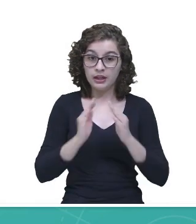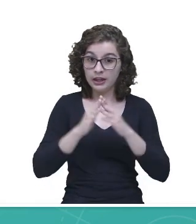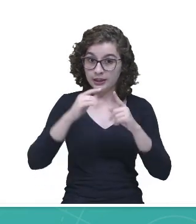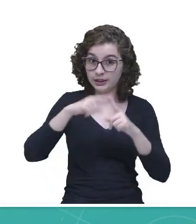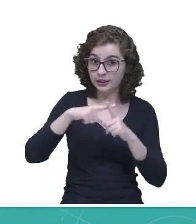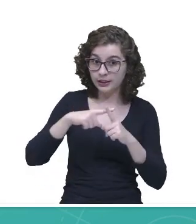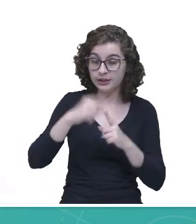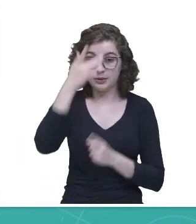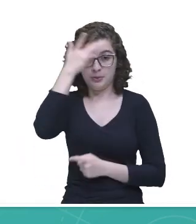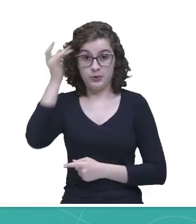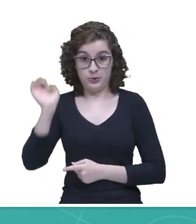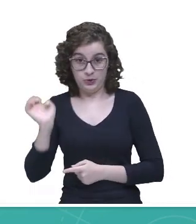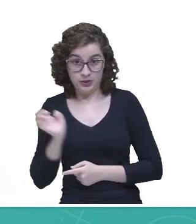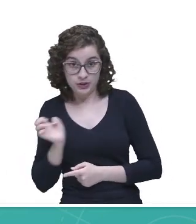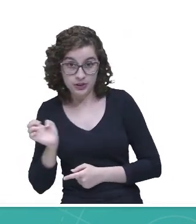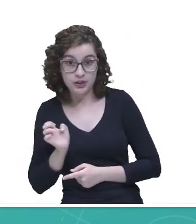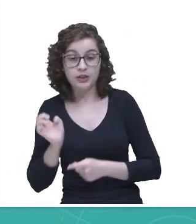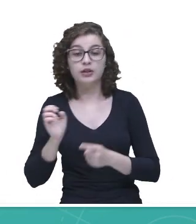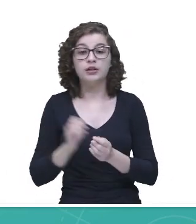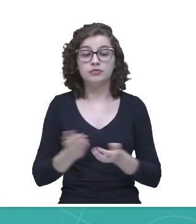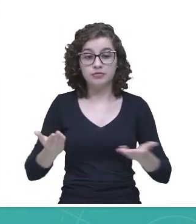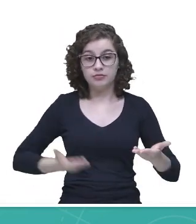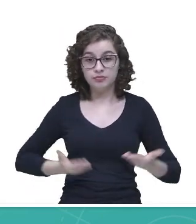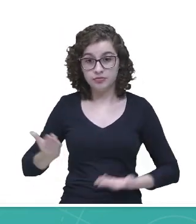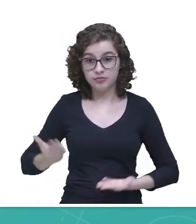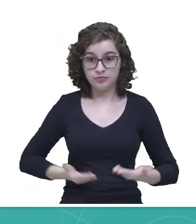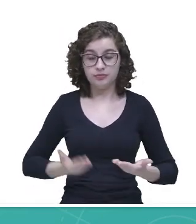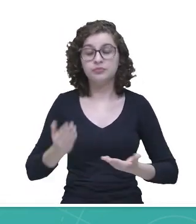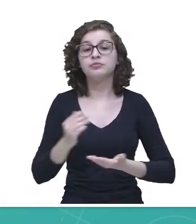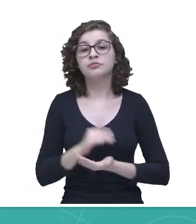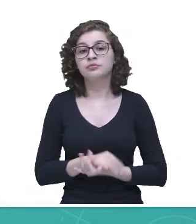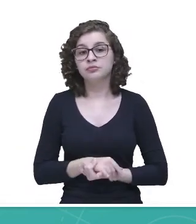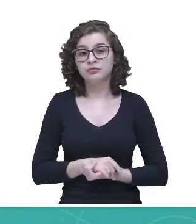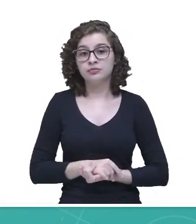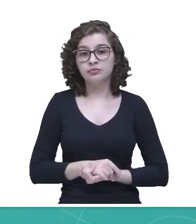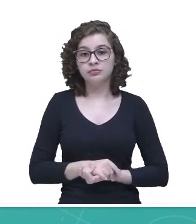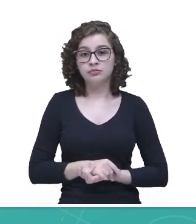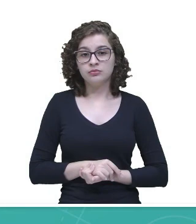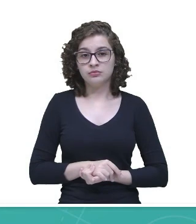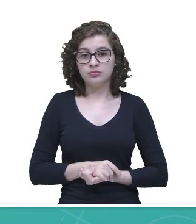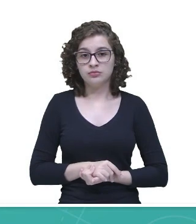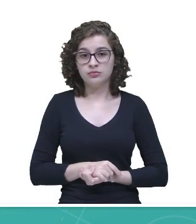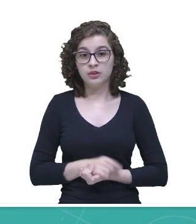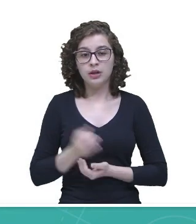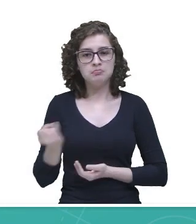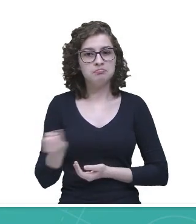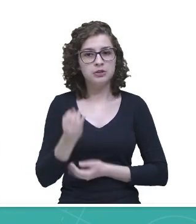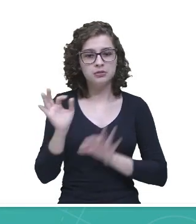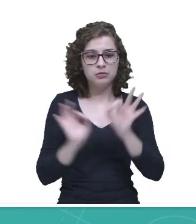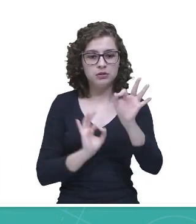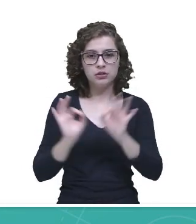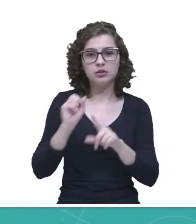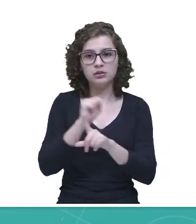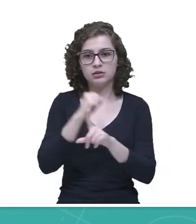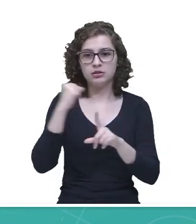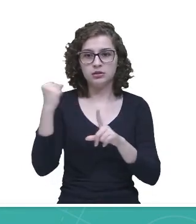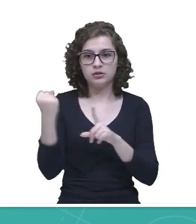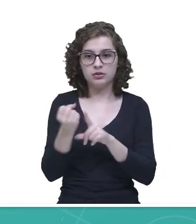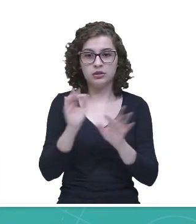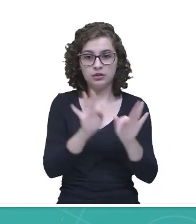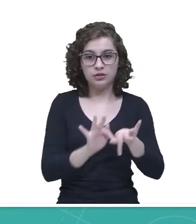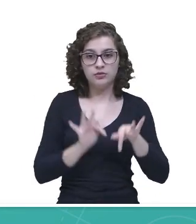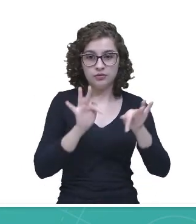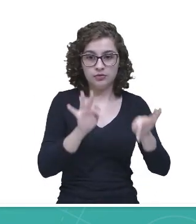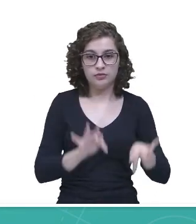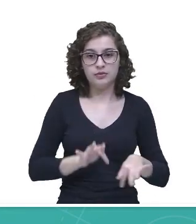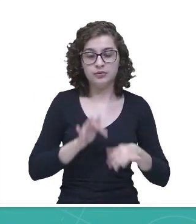é uma pirâmide social estamentada e ela é fundamental para a organização da nossa sociedade feudal.